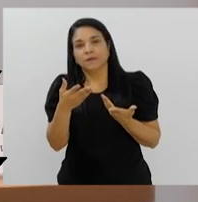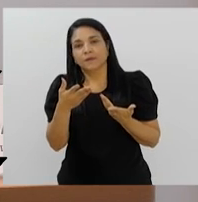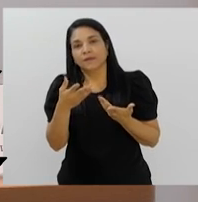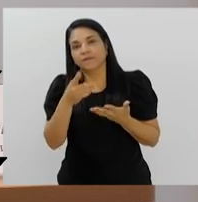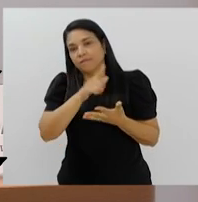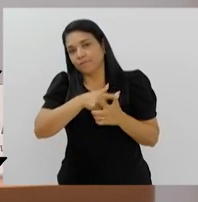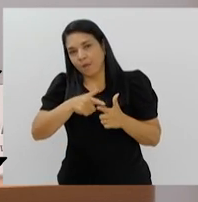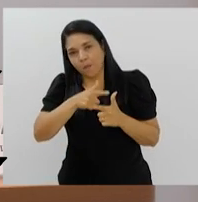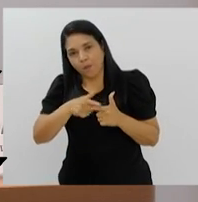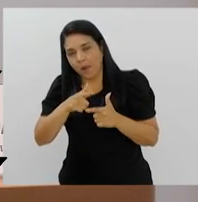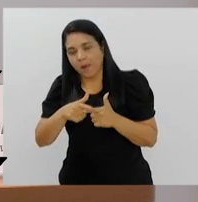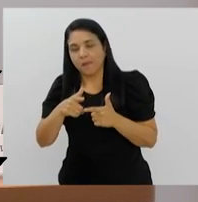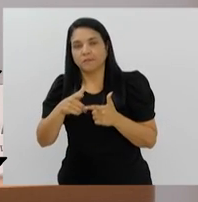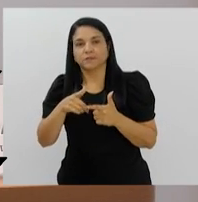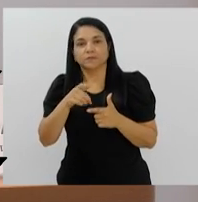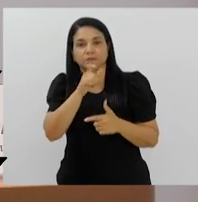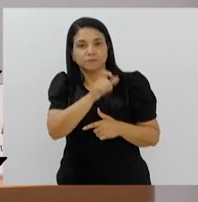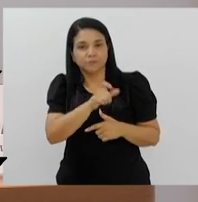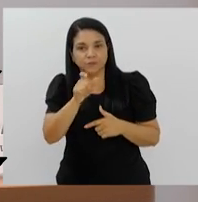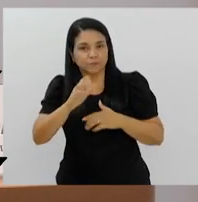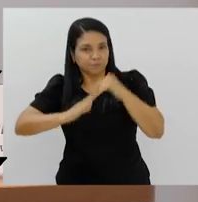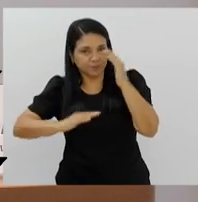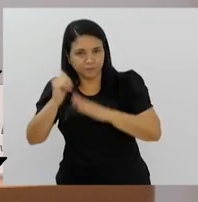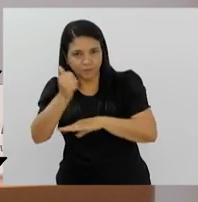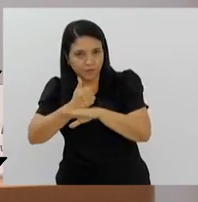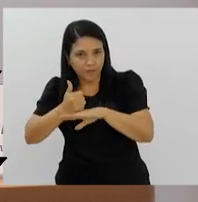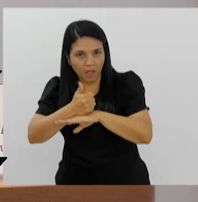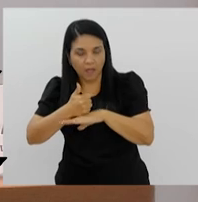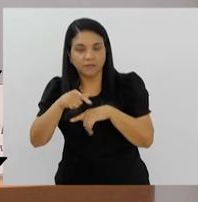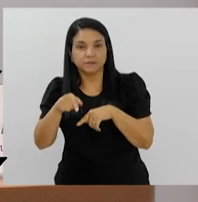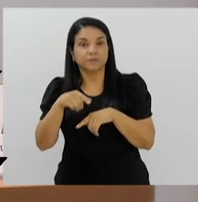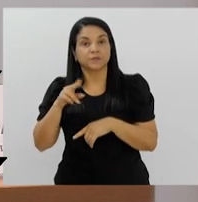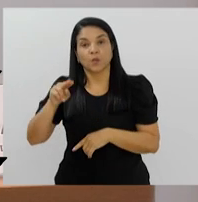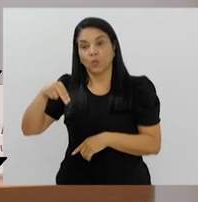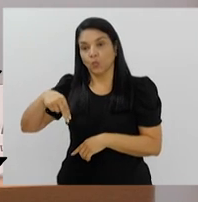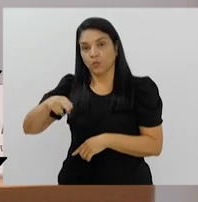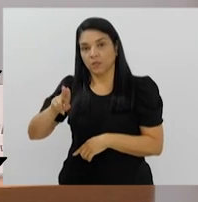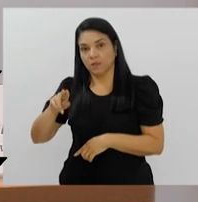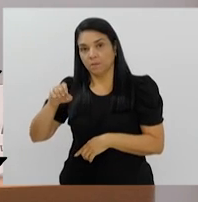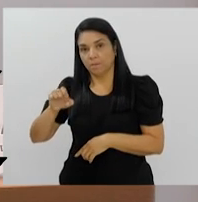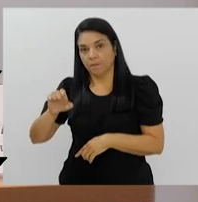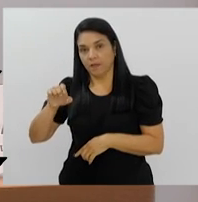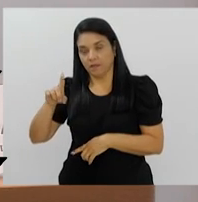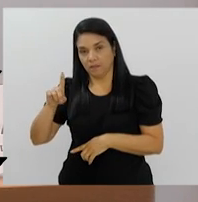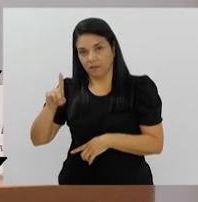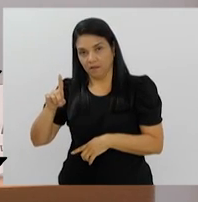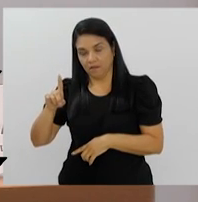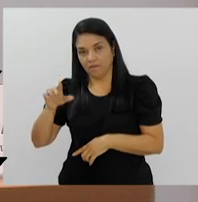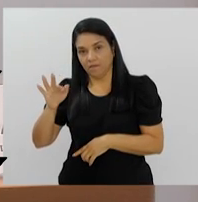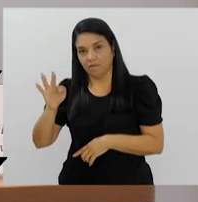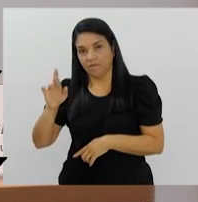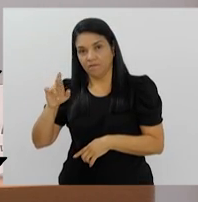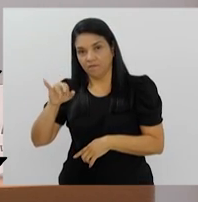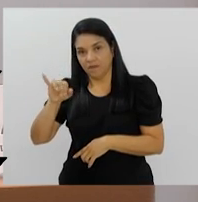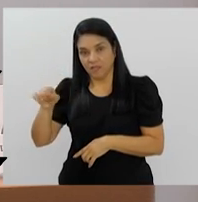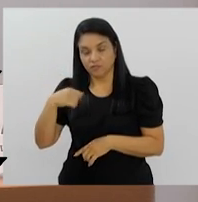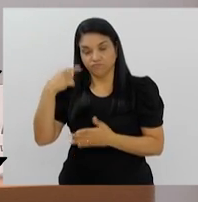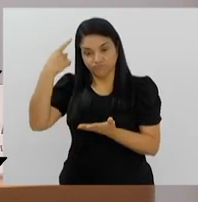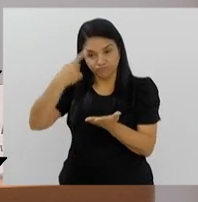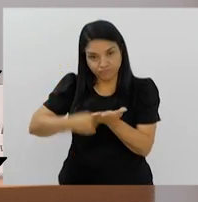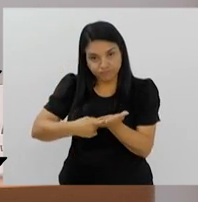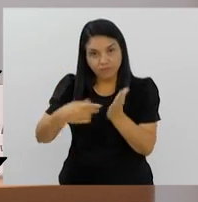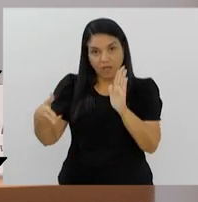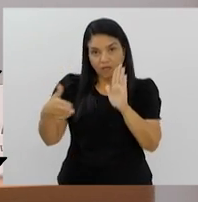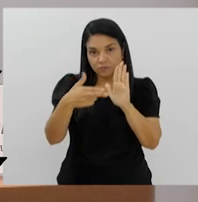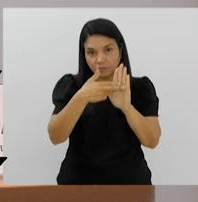questões com os prestadores então assim a Unimed ferge assumiu o compromisso de arcar com uma dívida